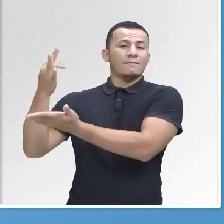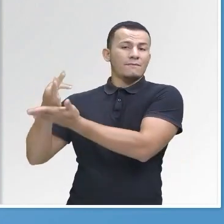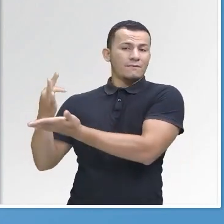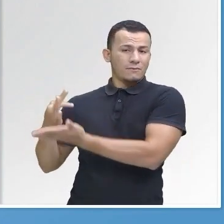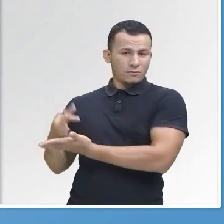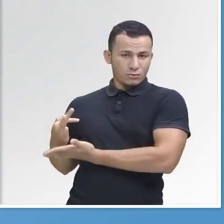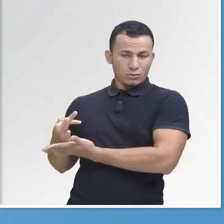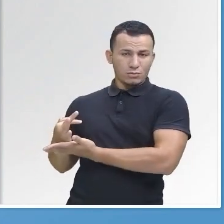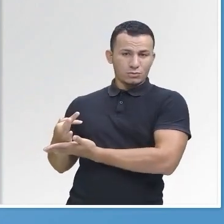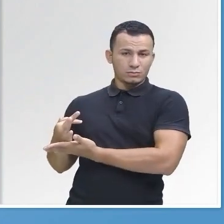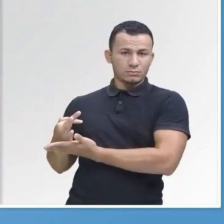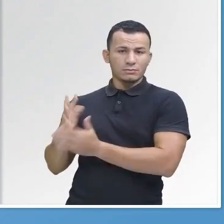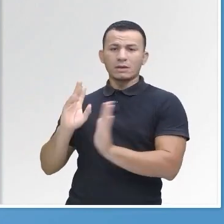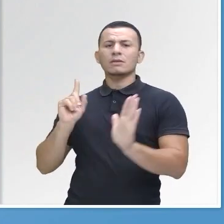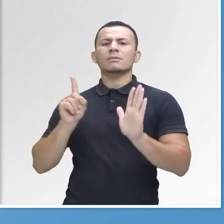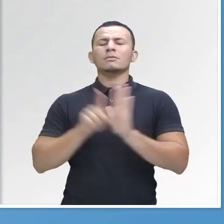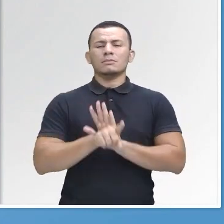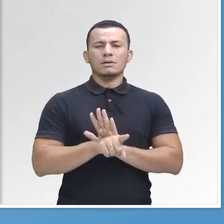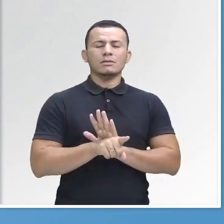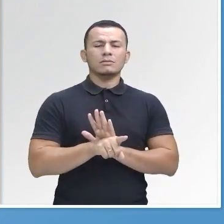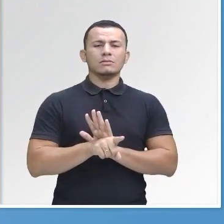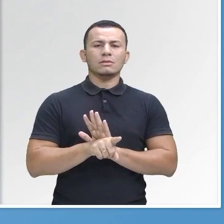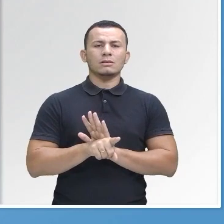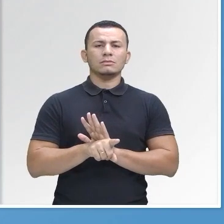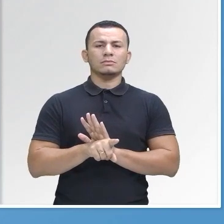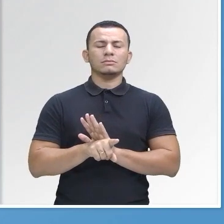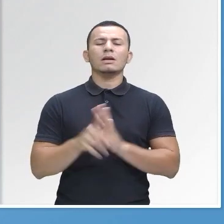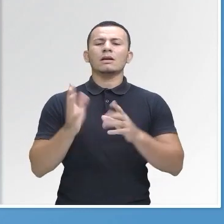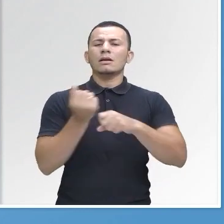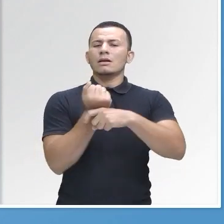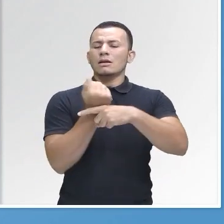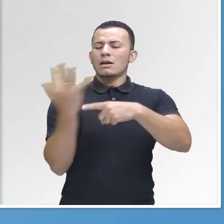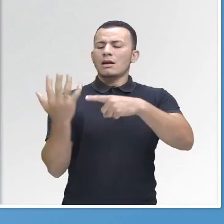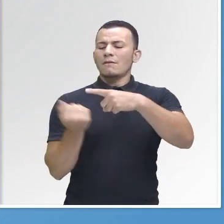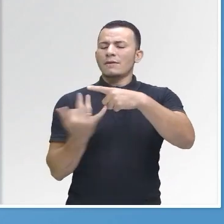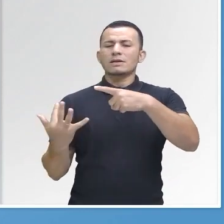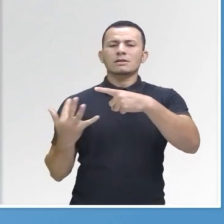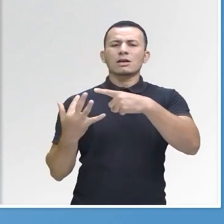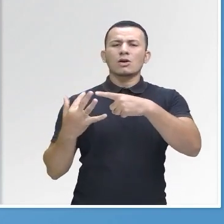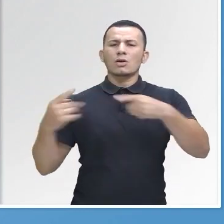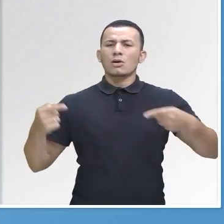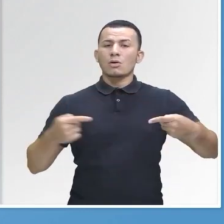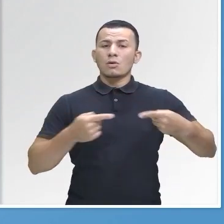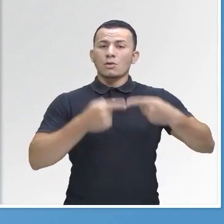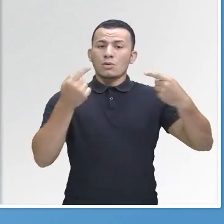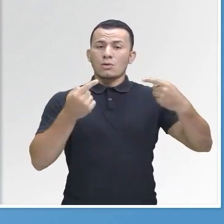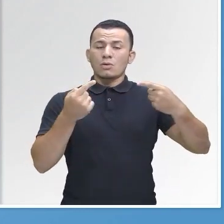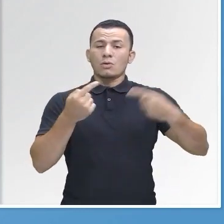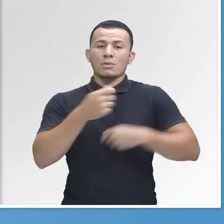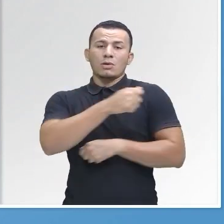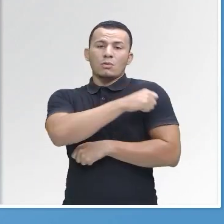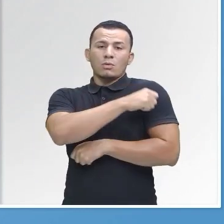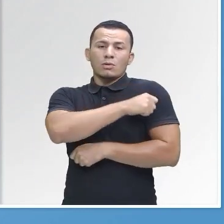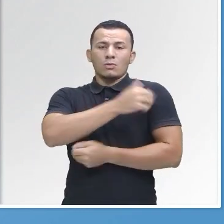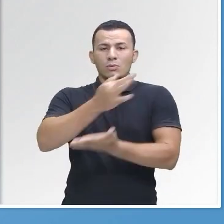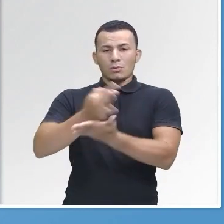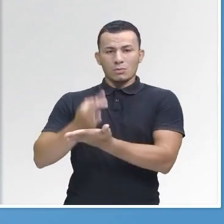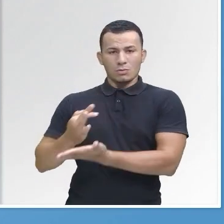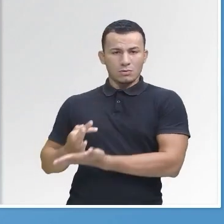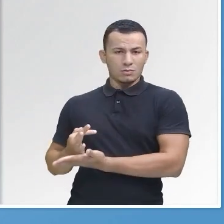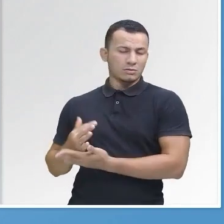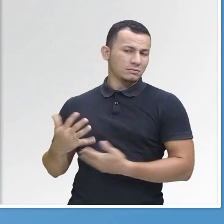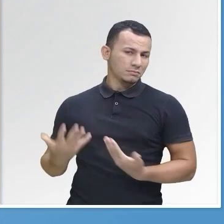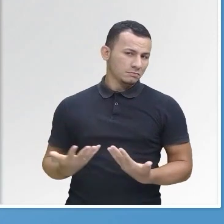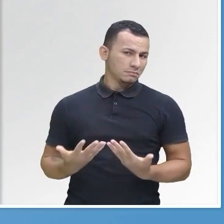aula. Perguntas. Qual a fração que corresponde ao número de alunos que faltaram